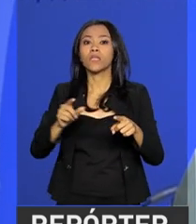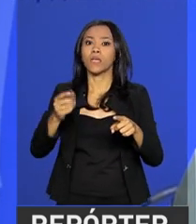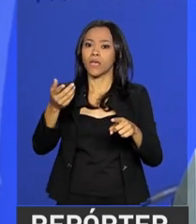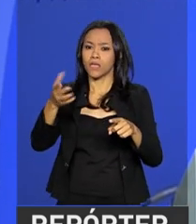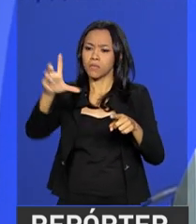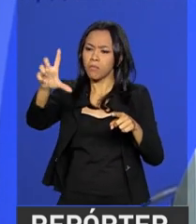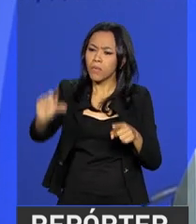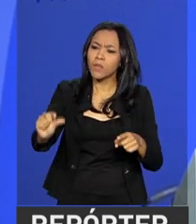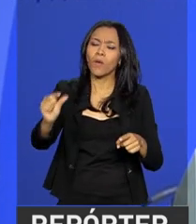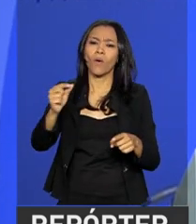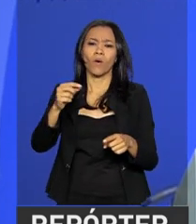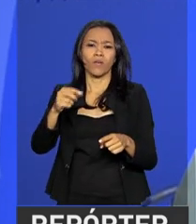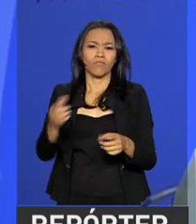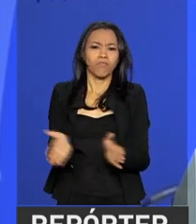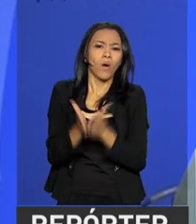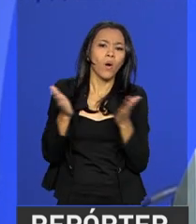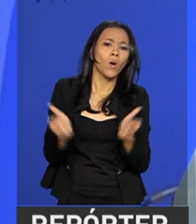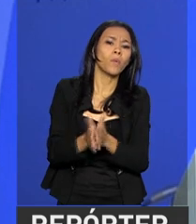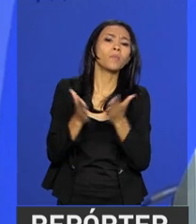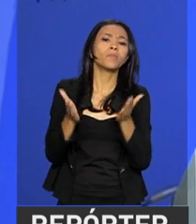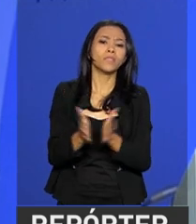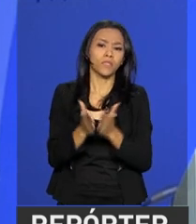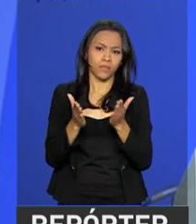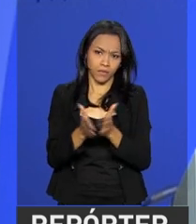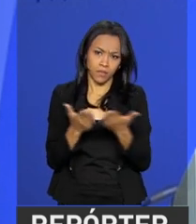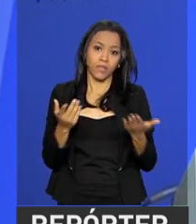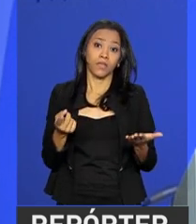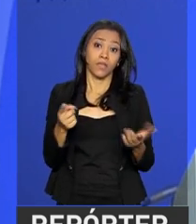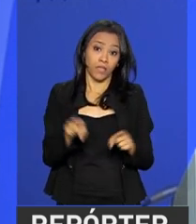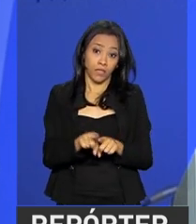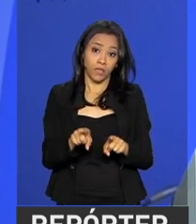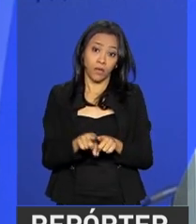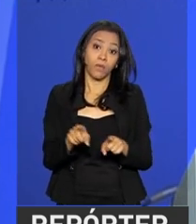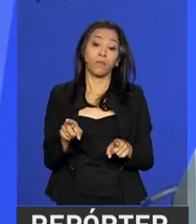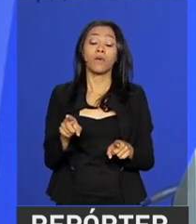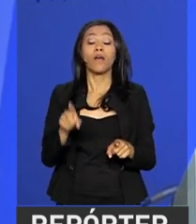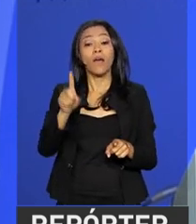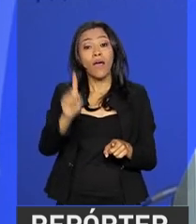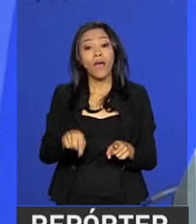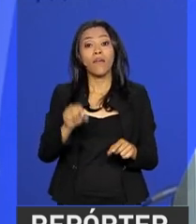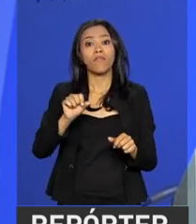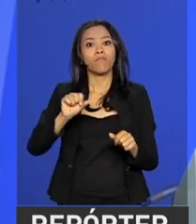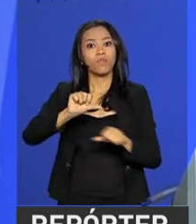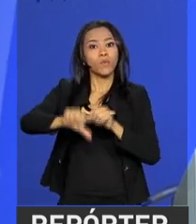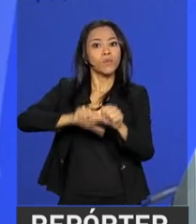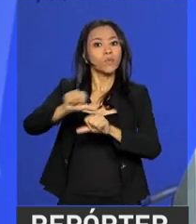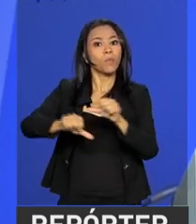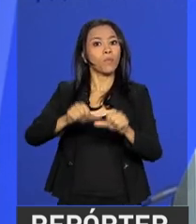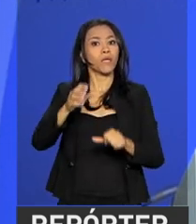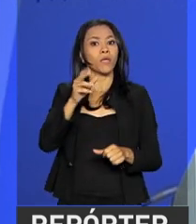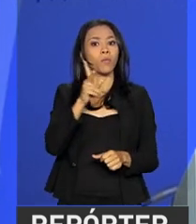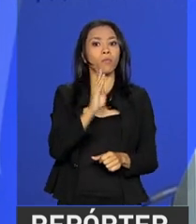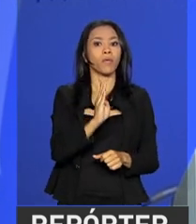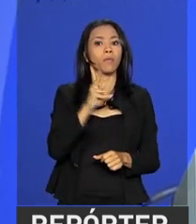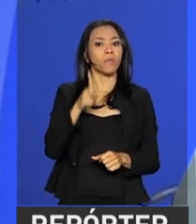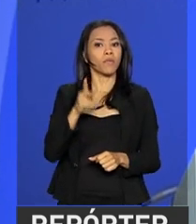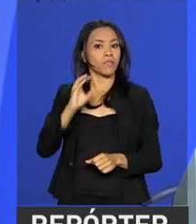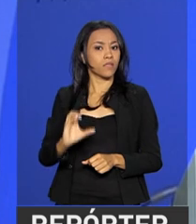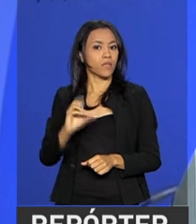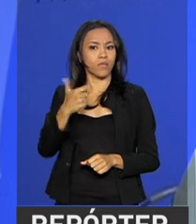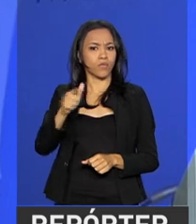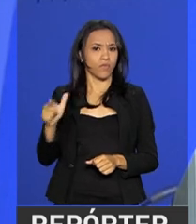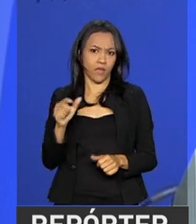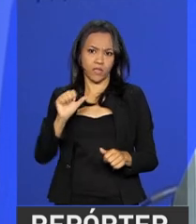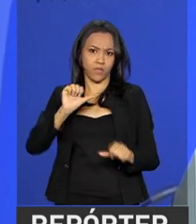benefícios às pessoas menos privilegiadas então de novo é fez uma alteração para que o bc não sofrer nenhum tipo de